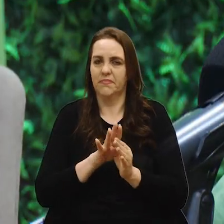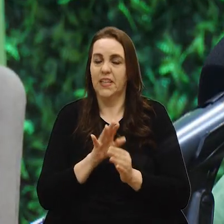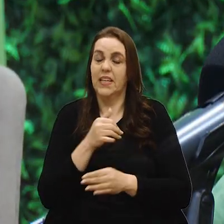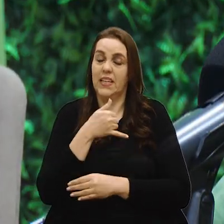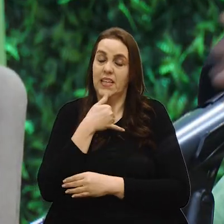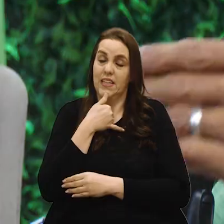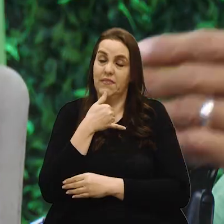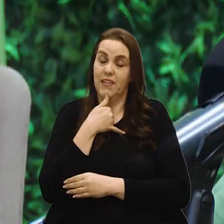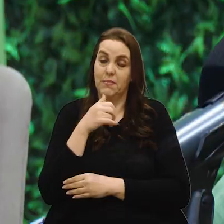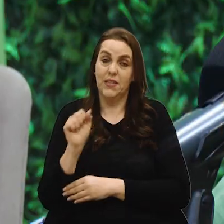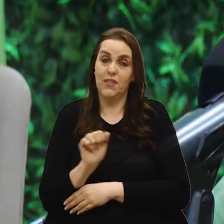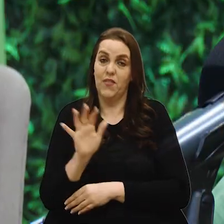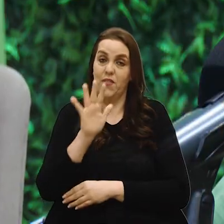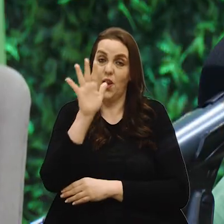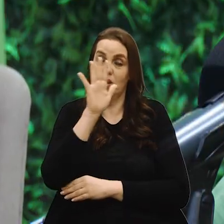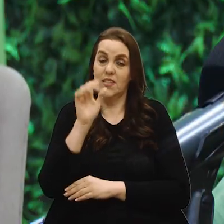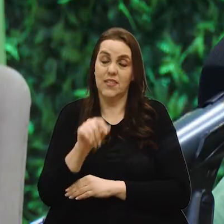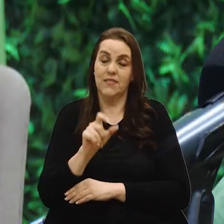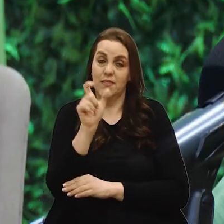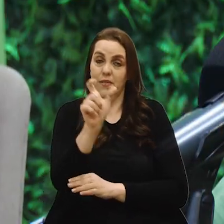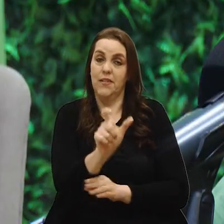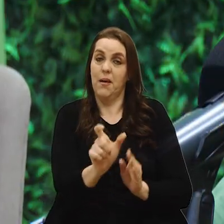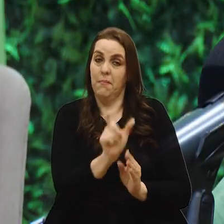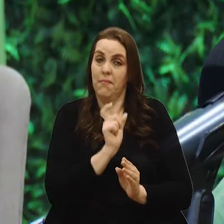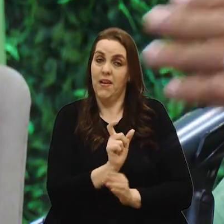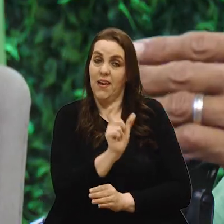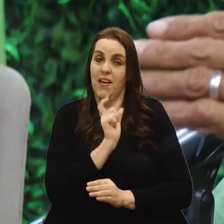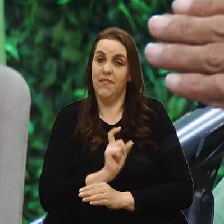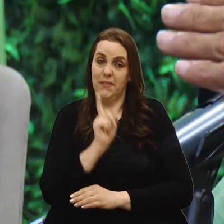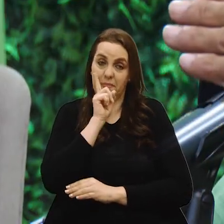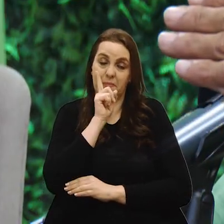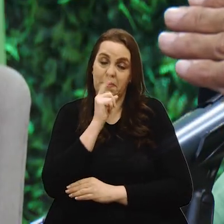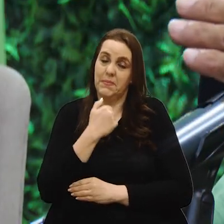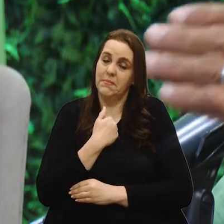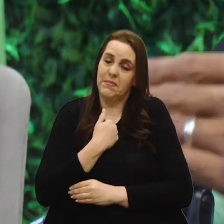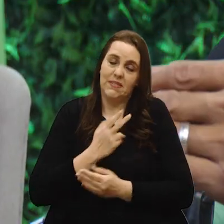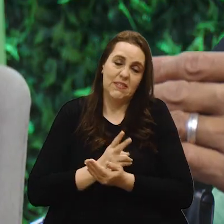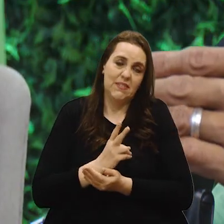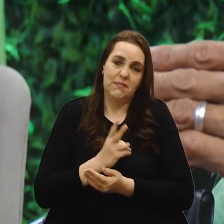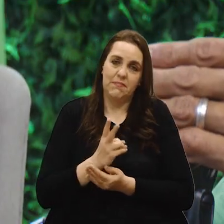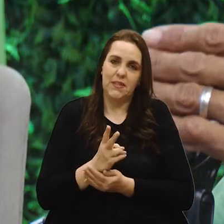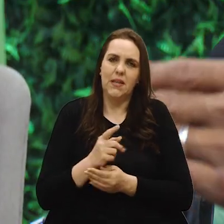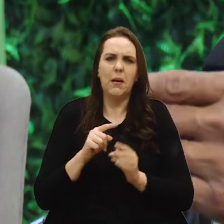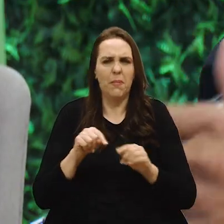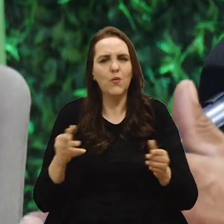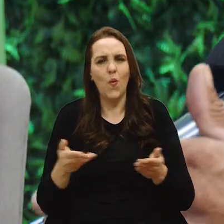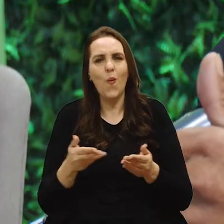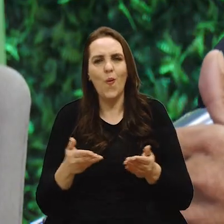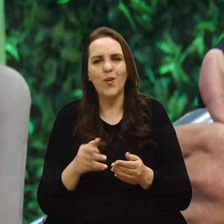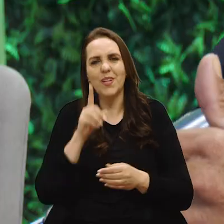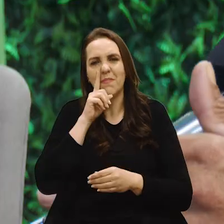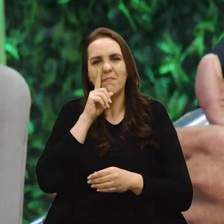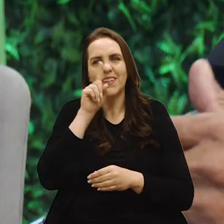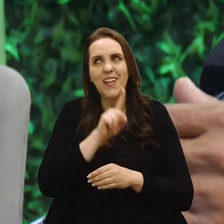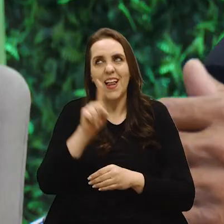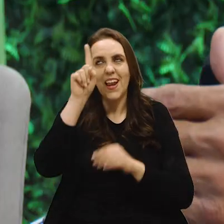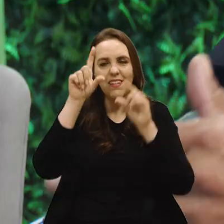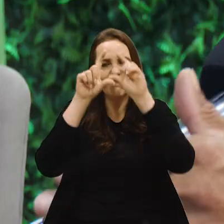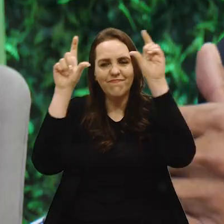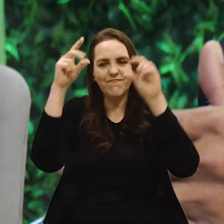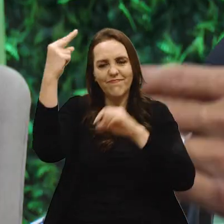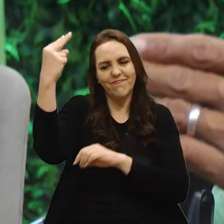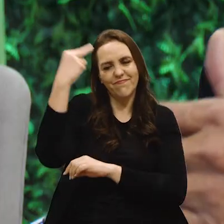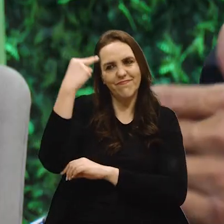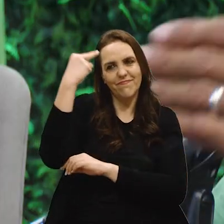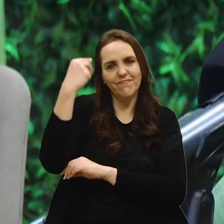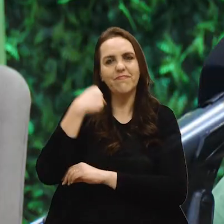ter dado valor às palavras da minha mãe, né? Um tempo... Mas hoje em dia eu acredito que ela tá feliz me olhando assim, não.